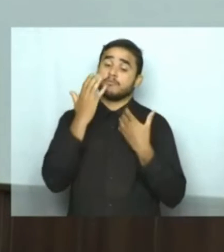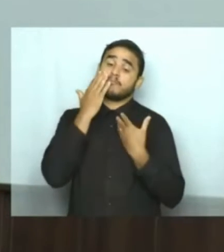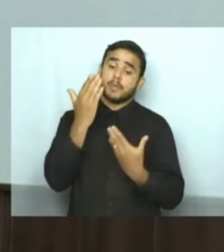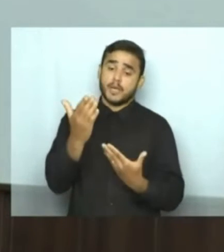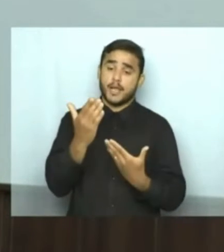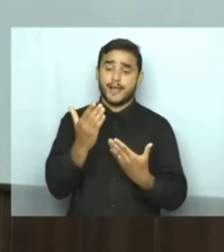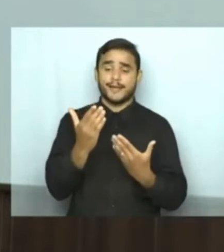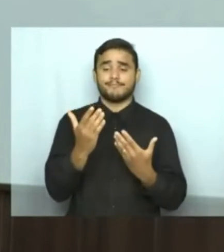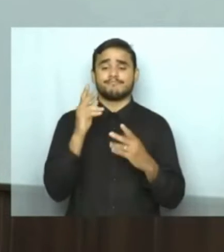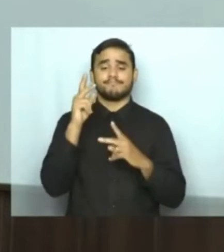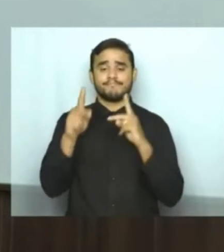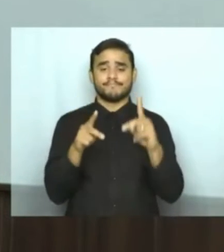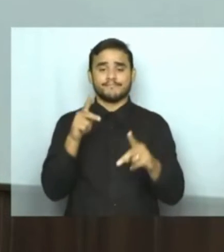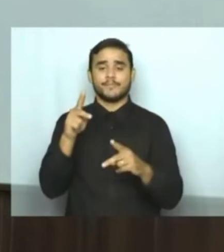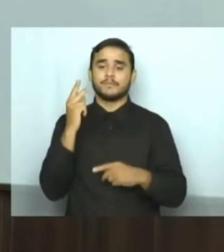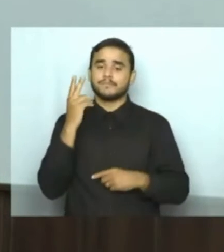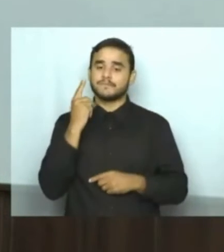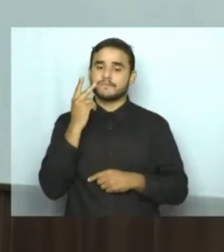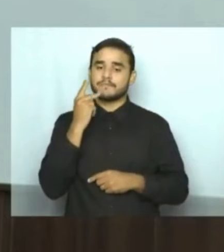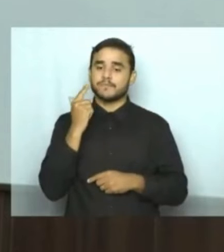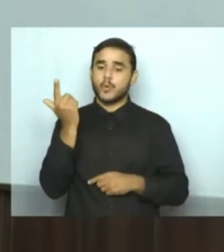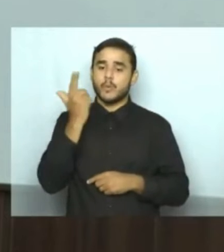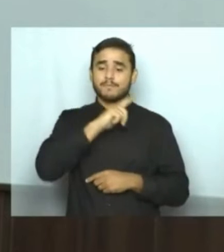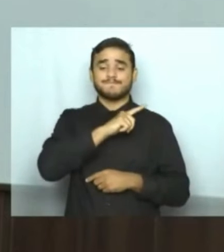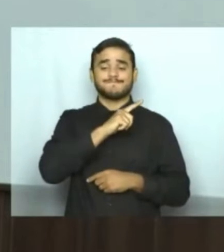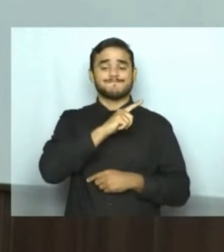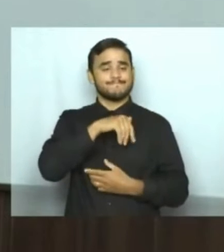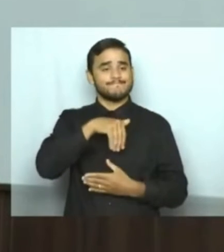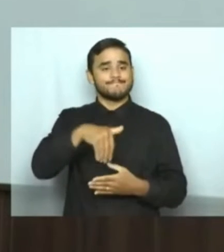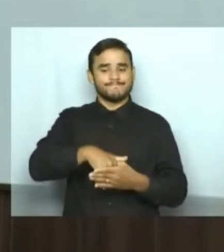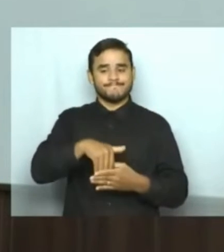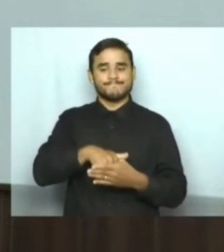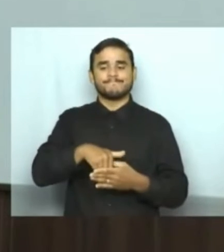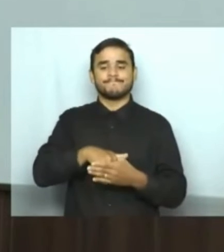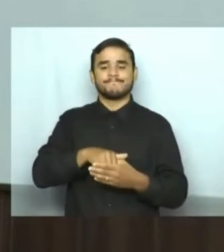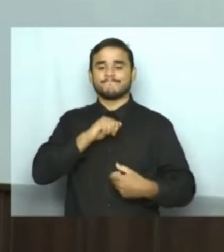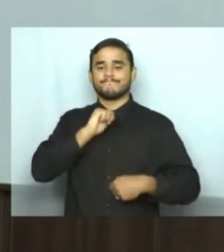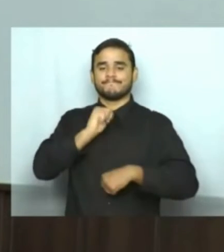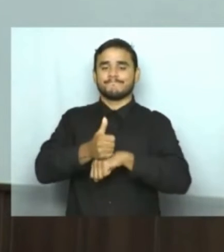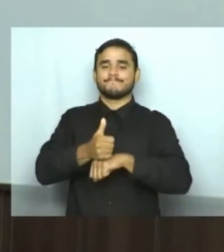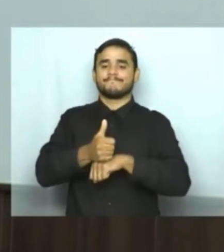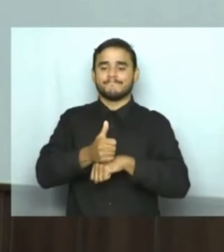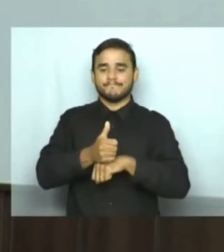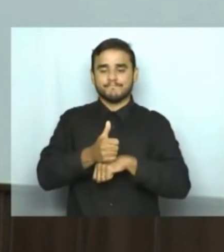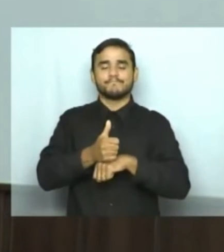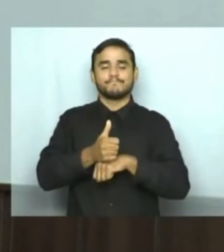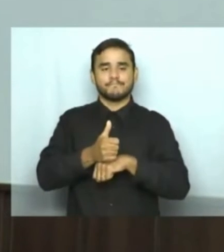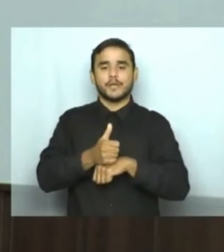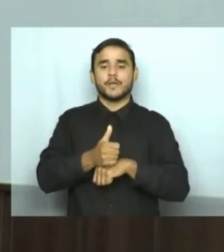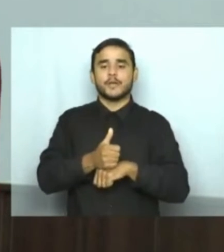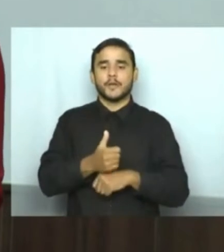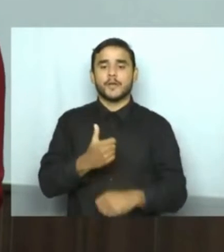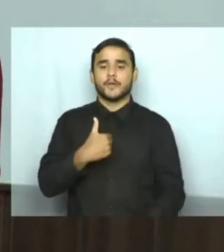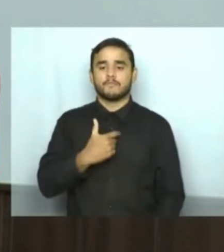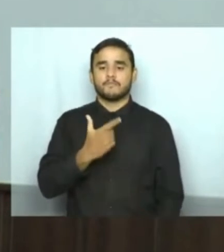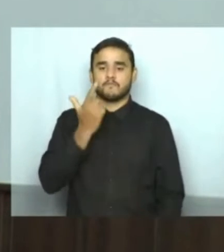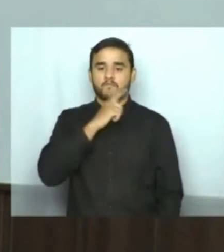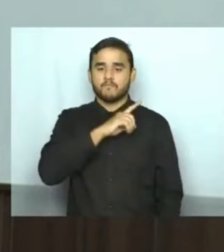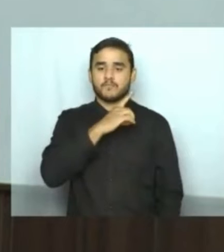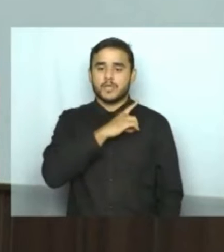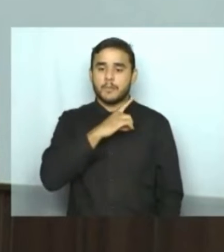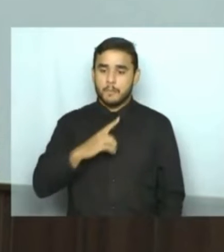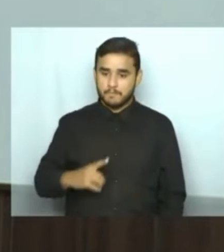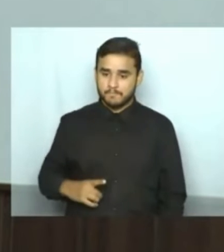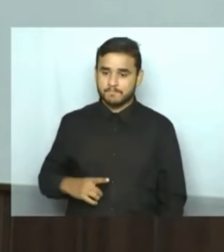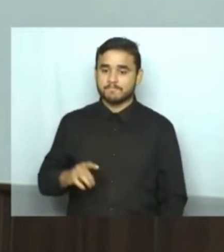ao povo do Ceará pela nossa eleição. Com muita gratidão e com muita honra, a gente conseguiu se